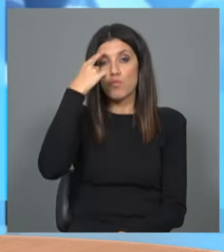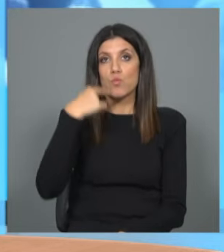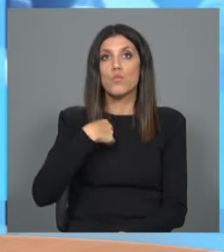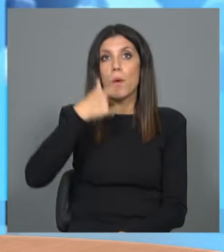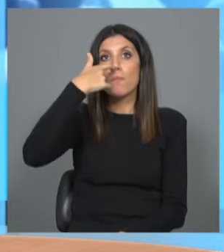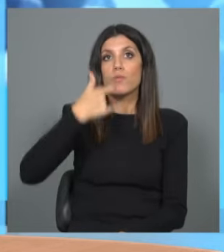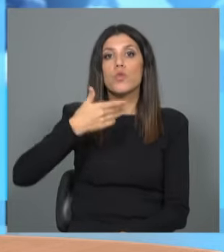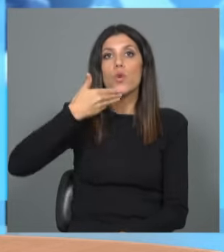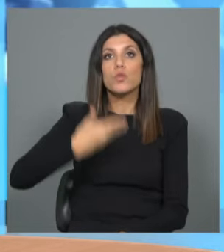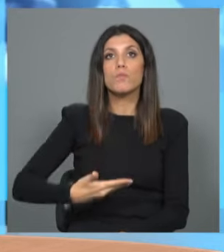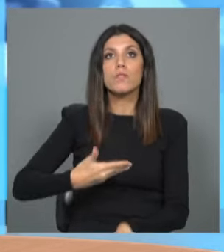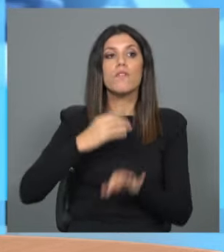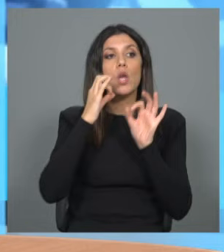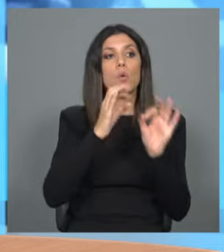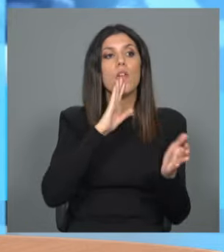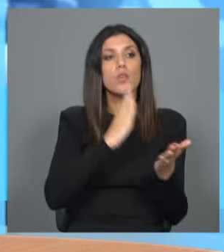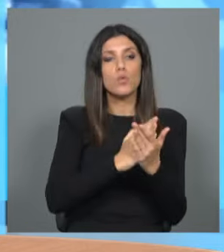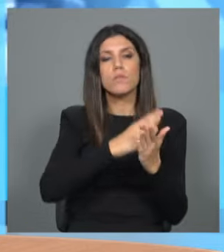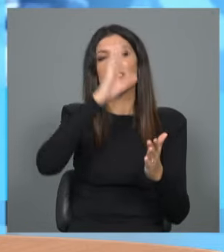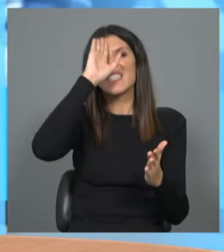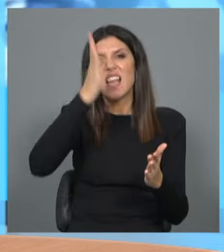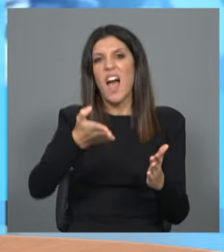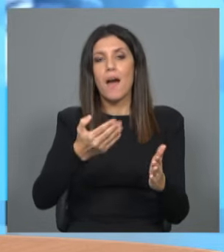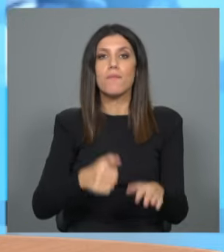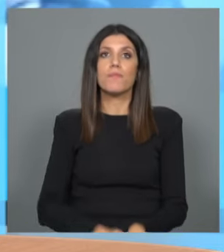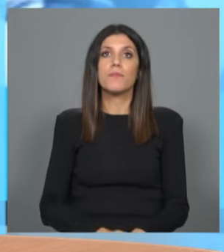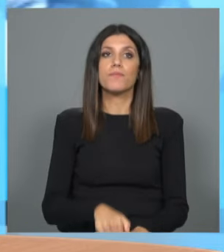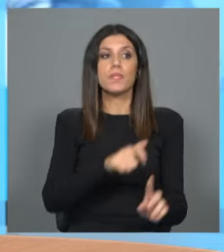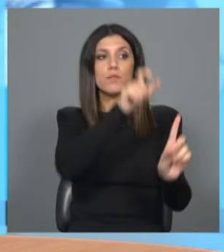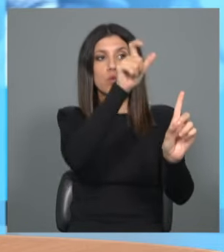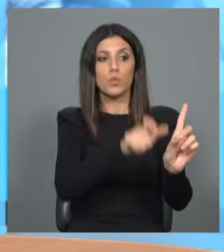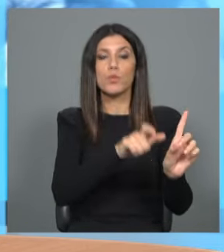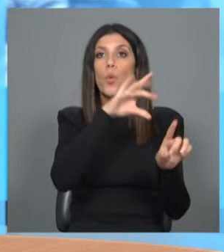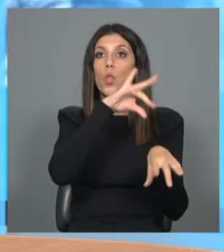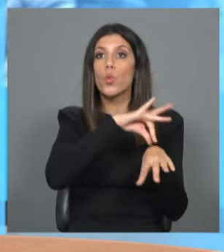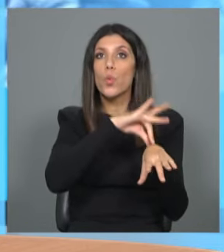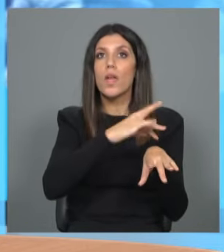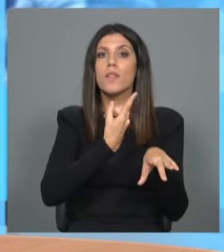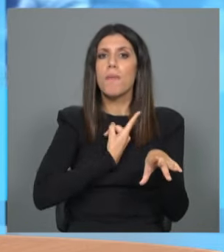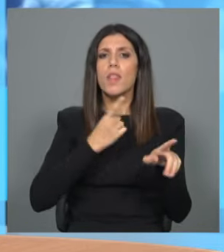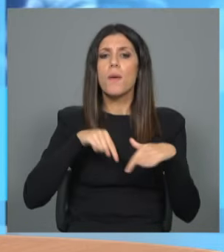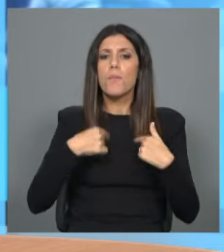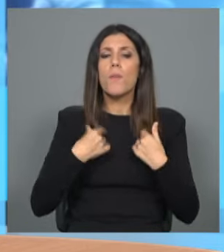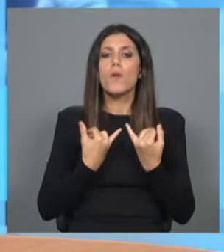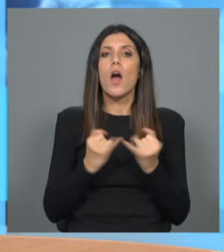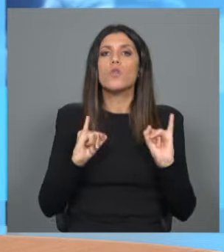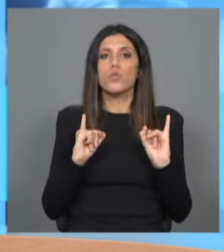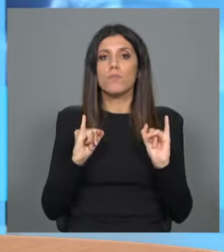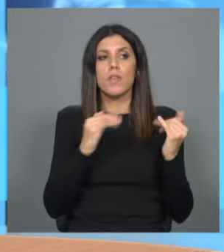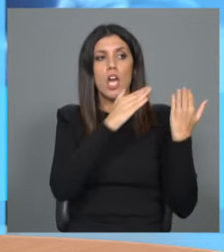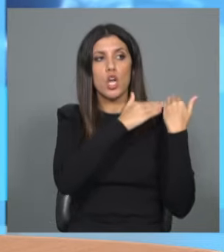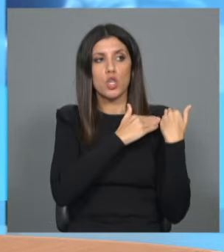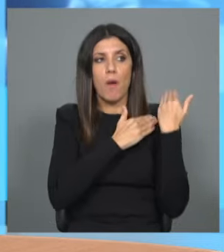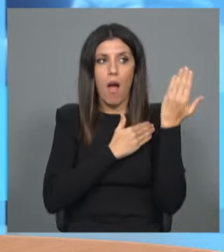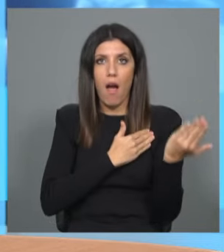essa especificidade. É por isso que defendemos que um doente deve ter, de facto, a sua autonomia respeitada, e para